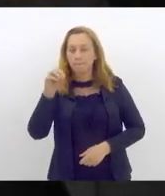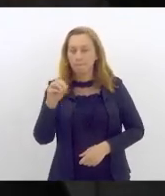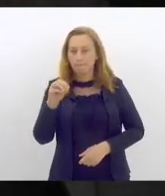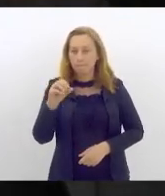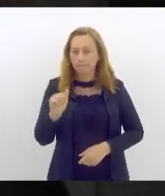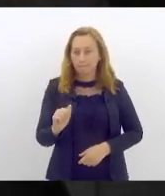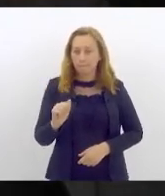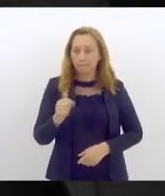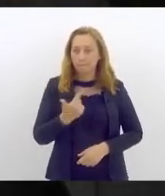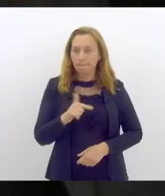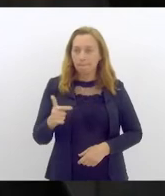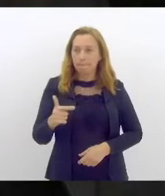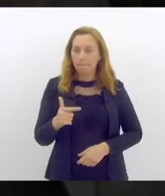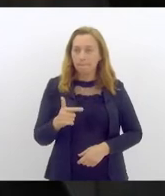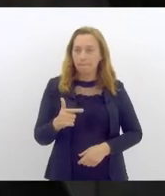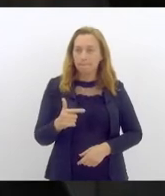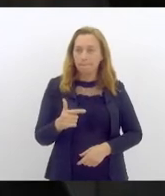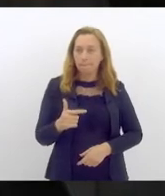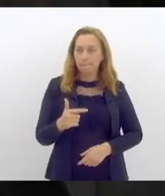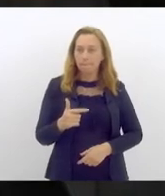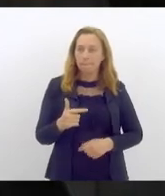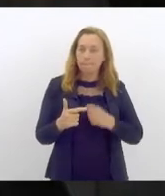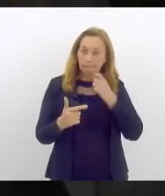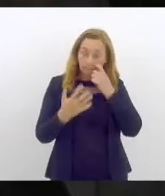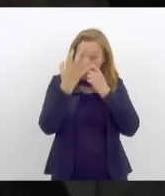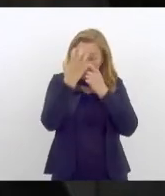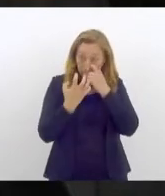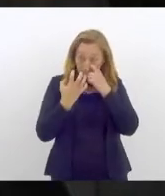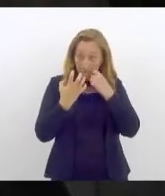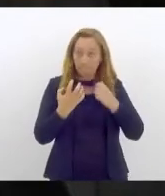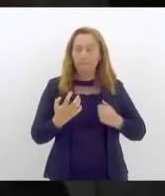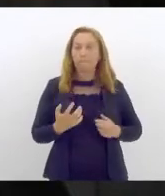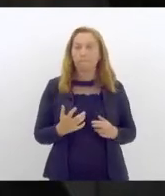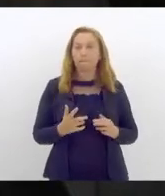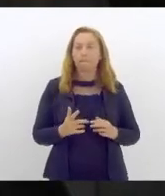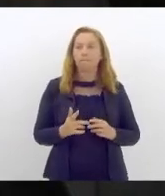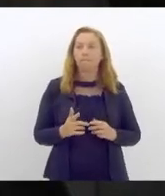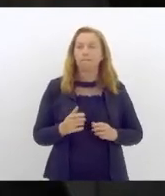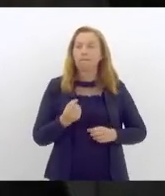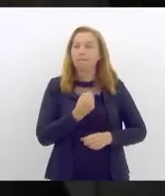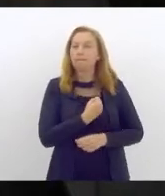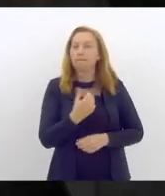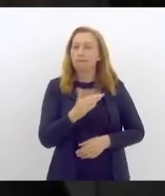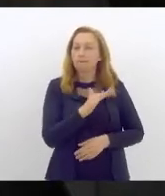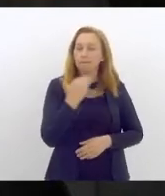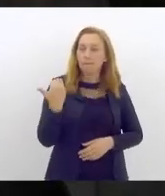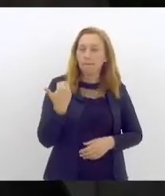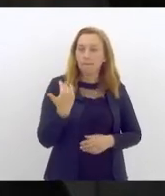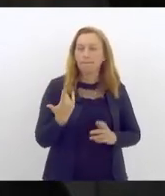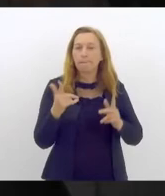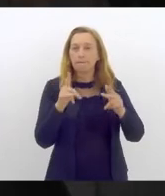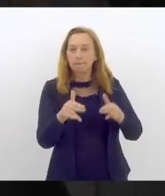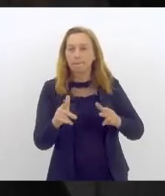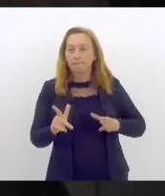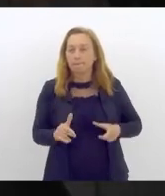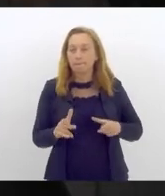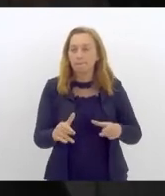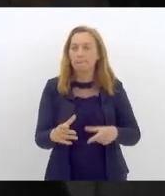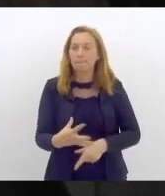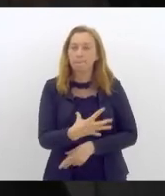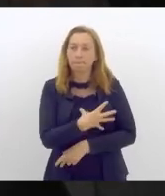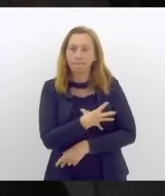a gravidade e o índice de mortalidade que tem os cânceres de